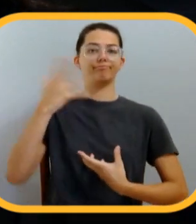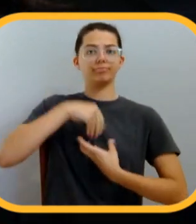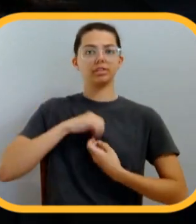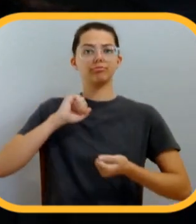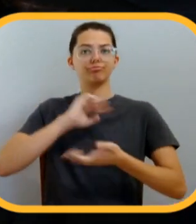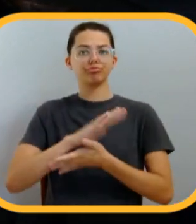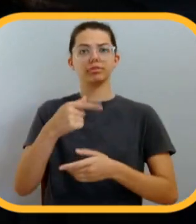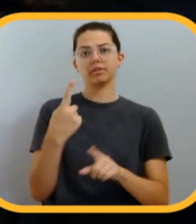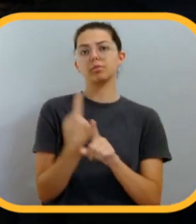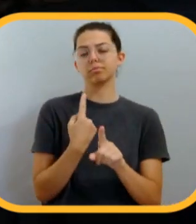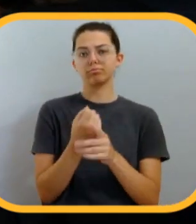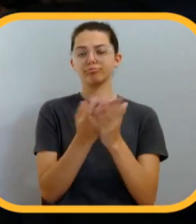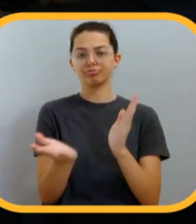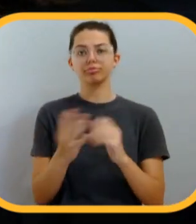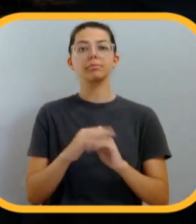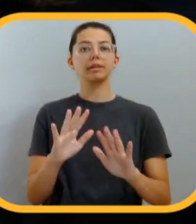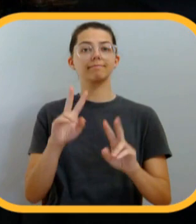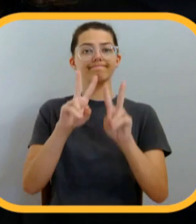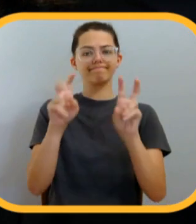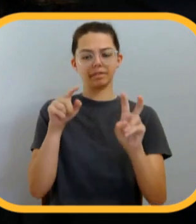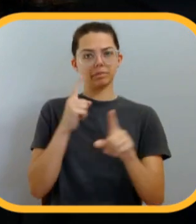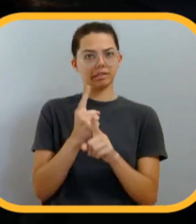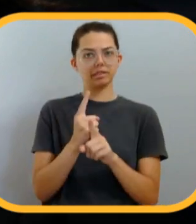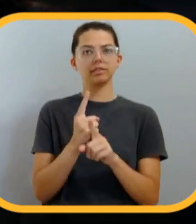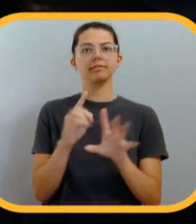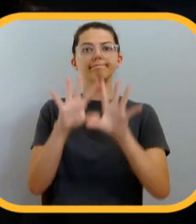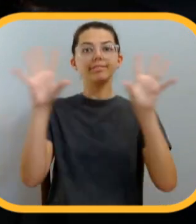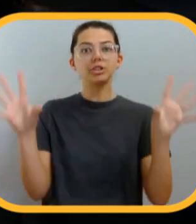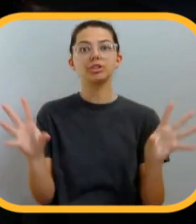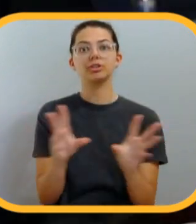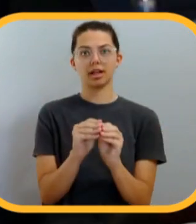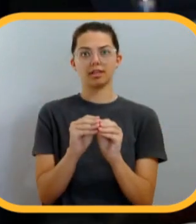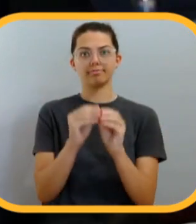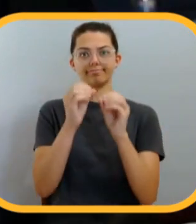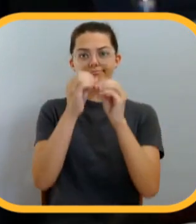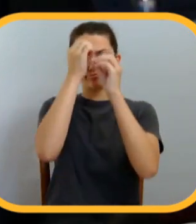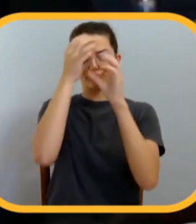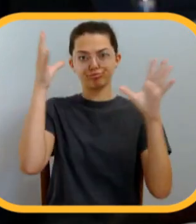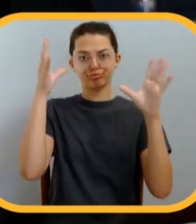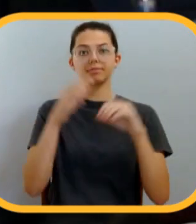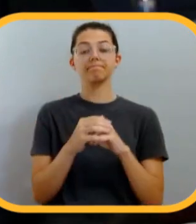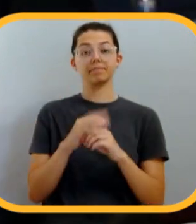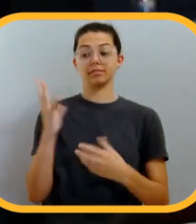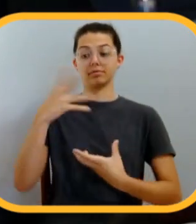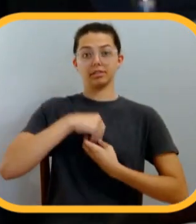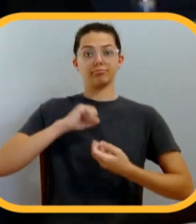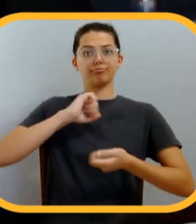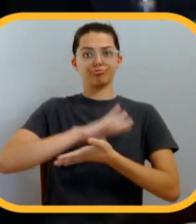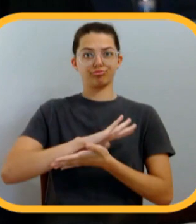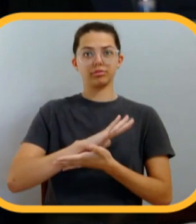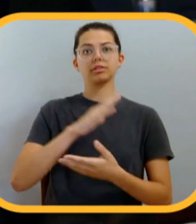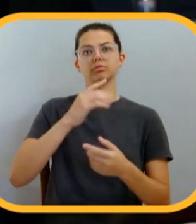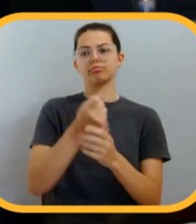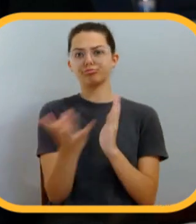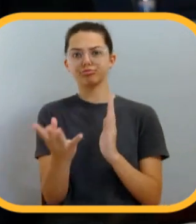mediática, mas pensando a literacia mediática na sua totalidade. E a literacia mediática inclui